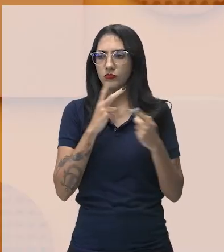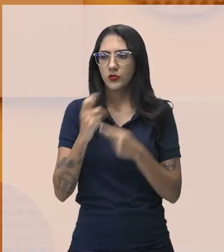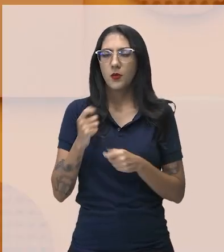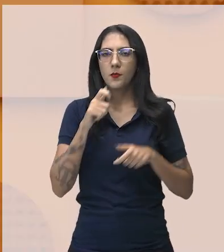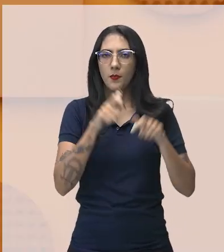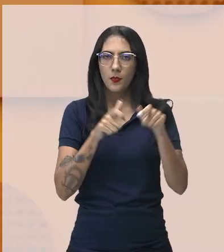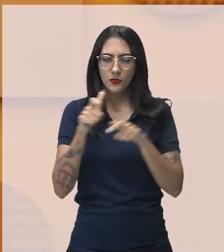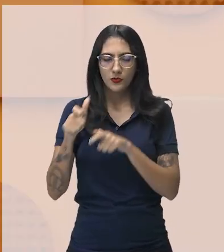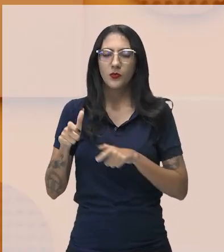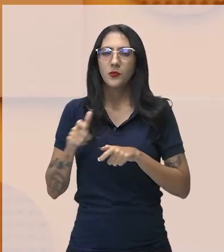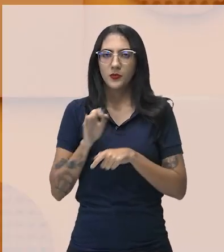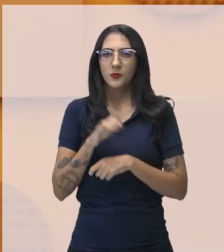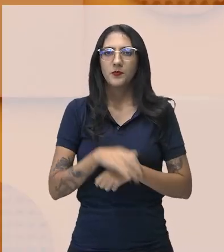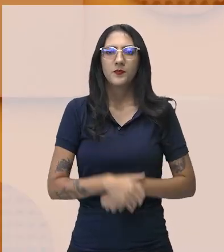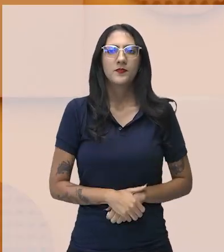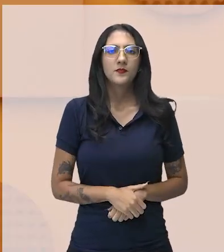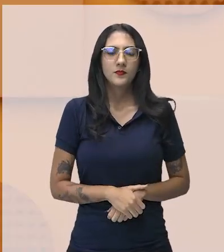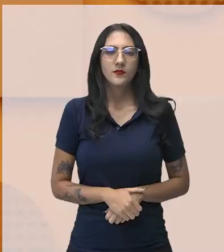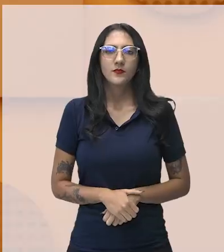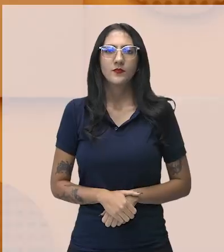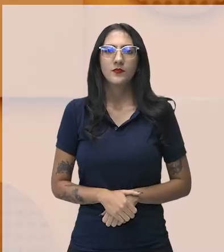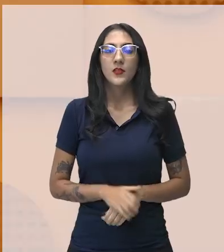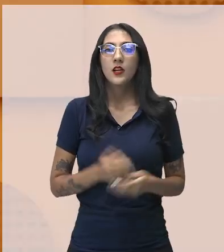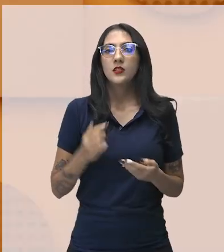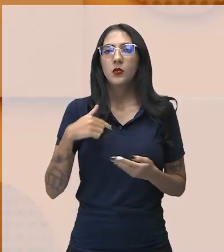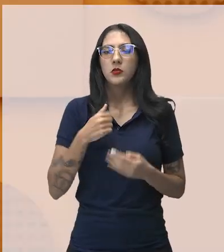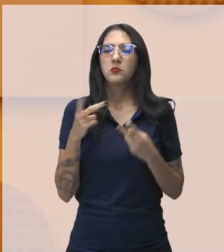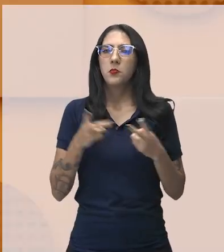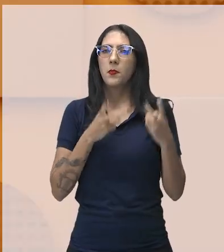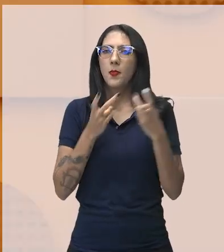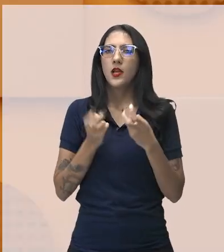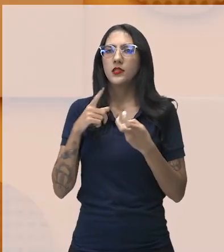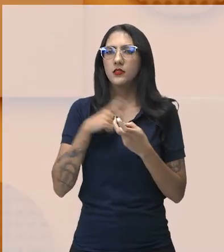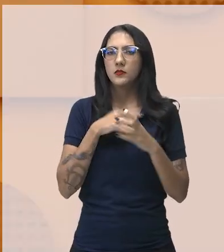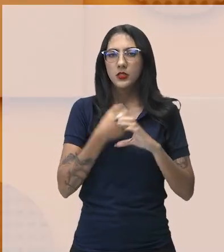tá certo, gente? Então, a gente observa essas características aí